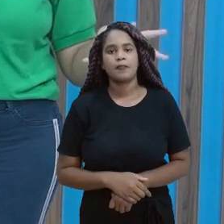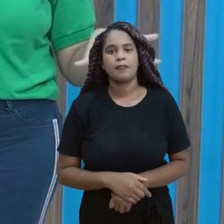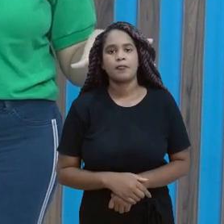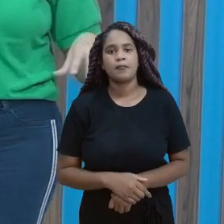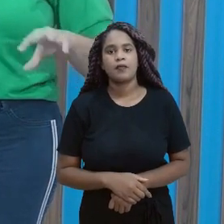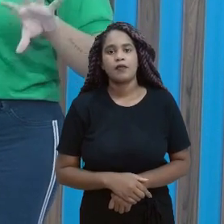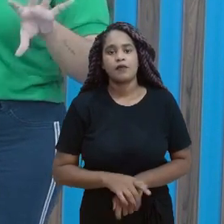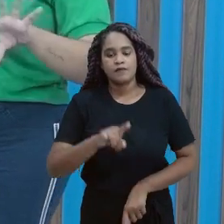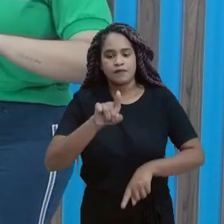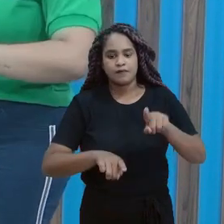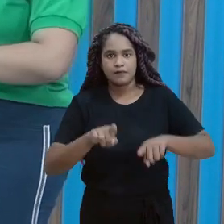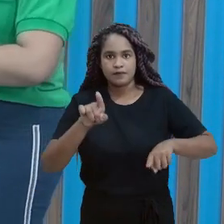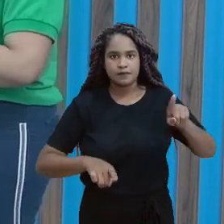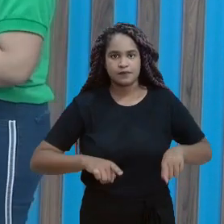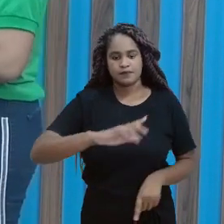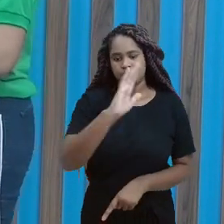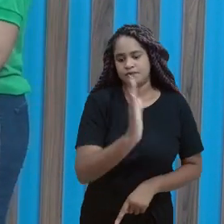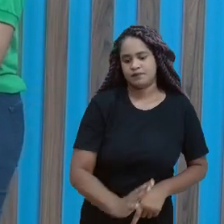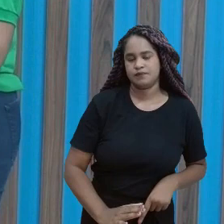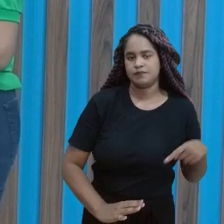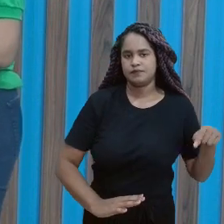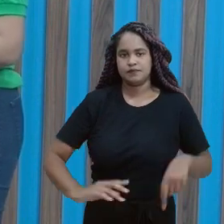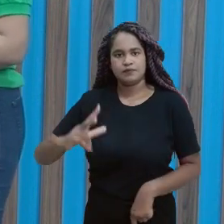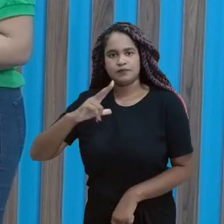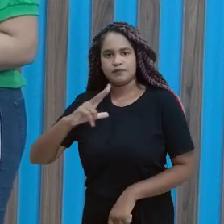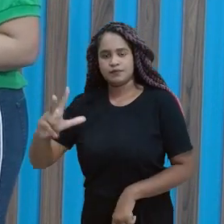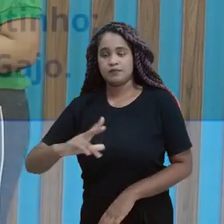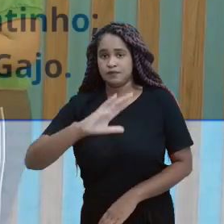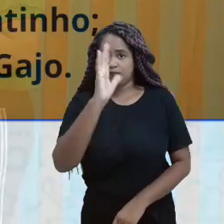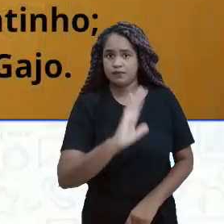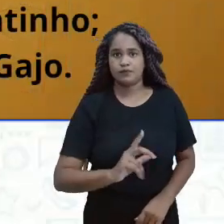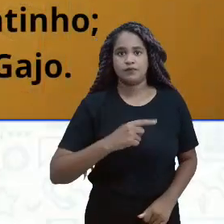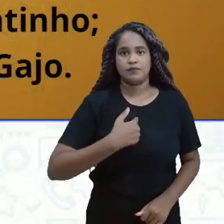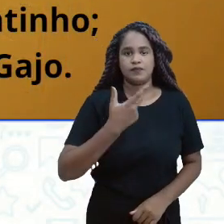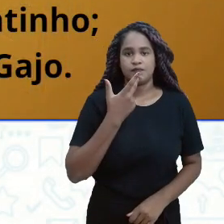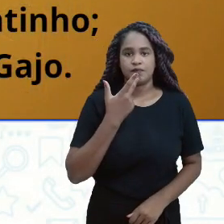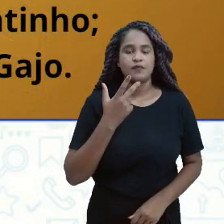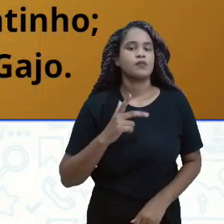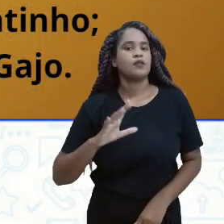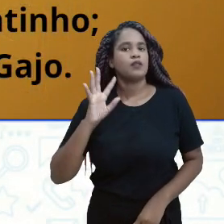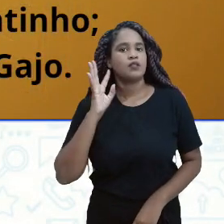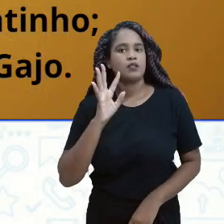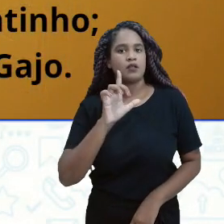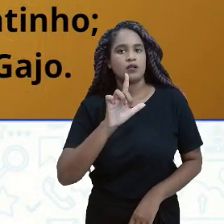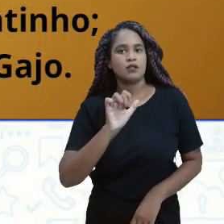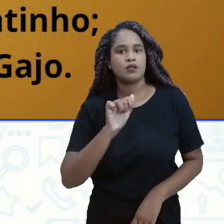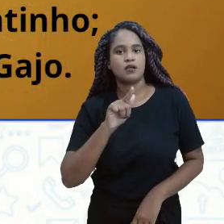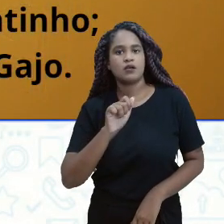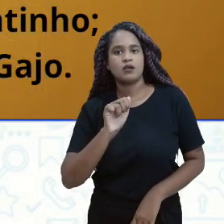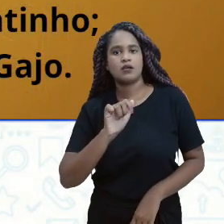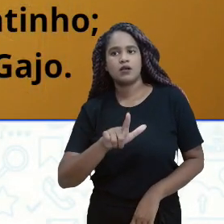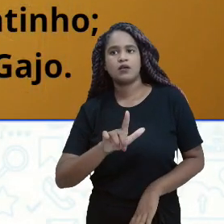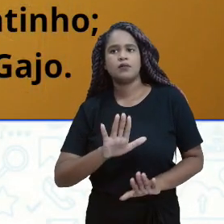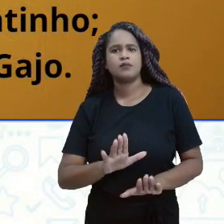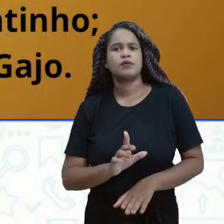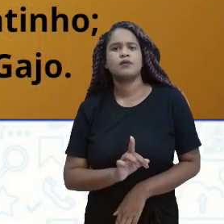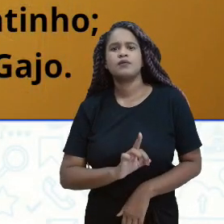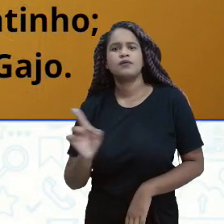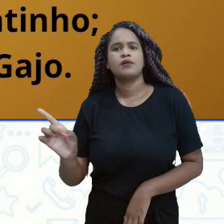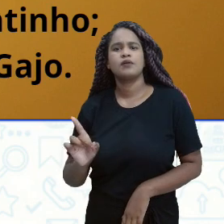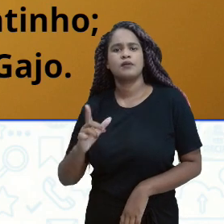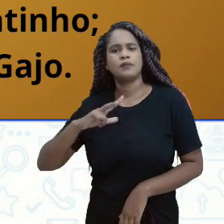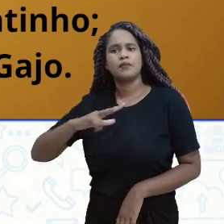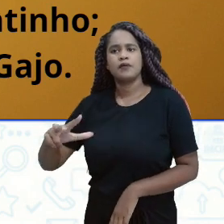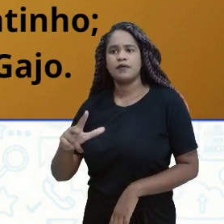relação a Portugal, né? Do Brasil para Portugal. Então, no Brasil, a gente diz legal. Como é que se diz legal lá em Portugal? Se diz